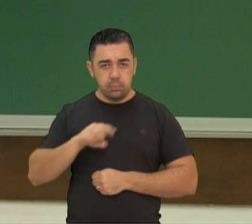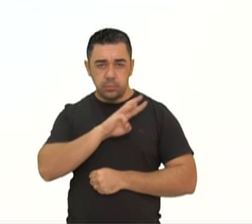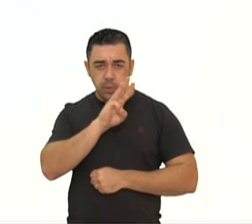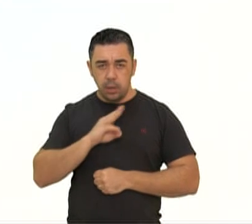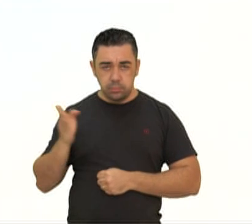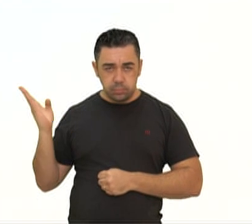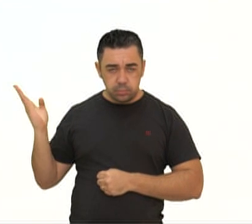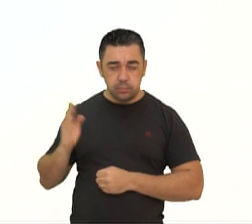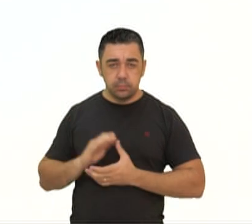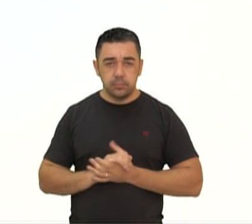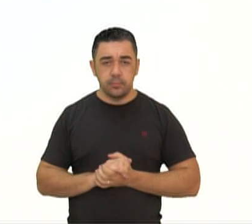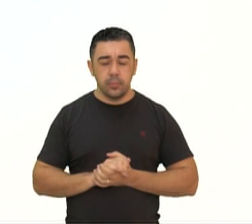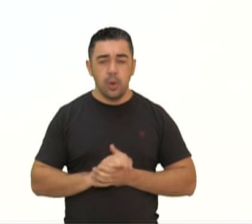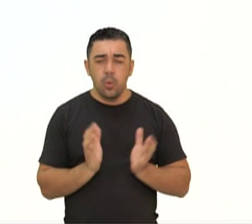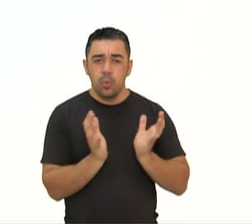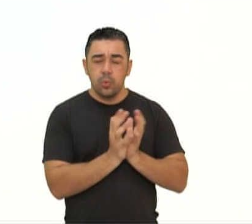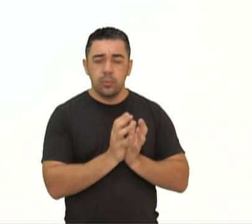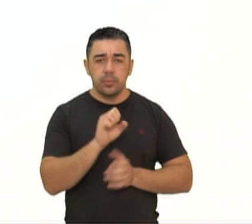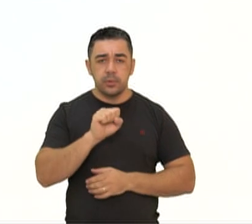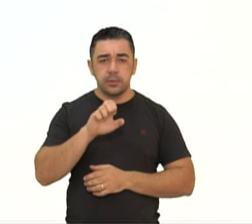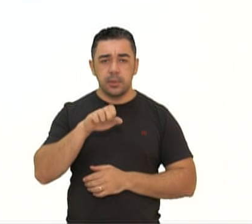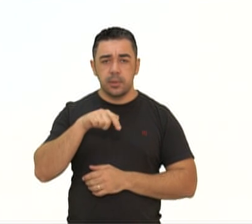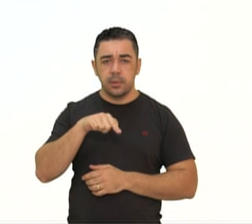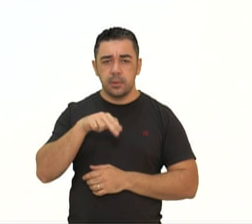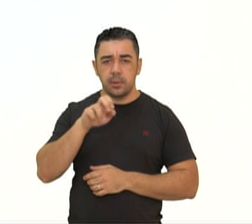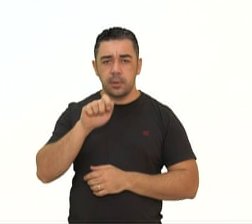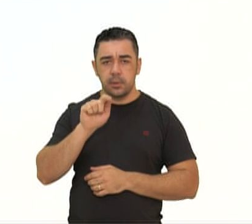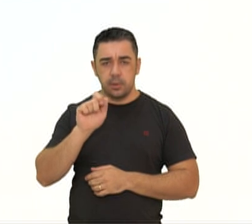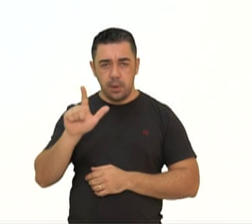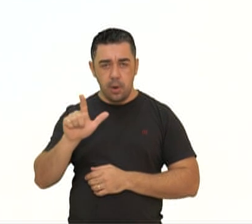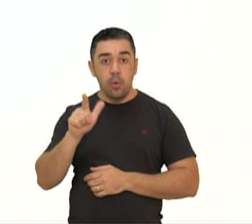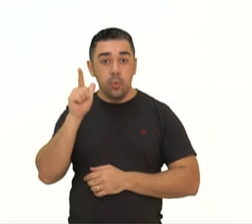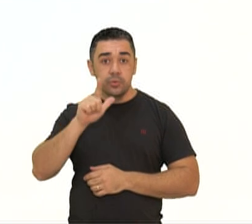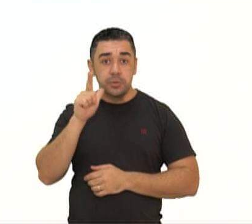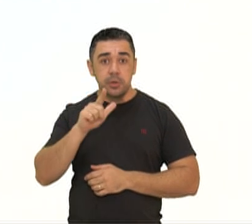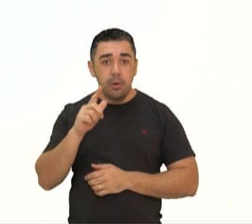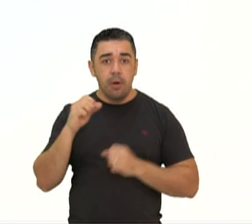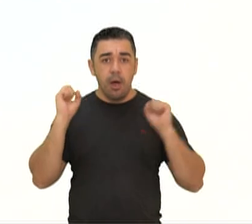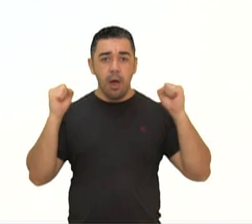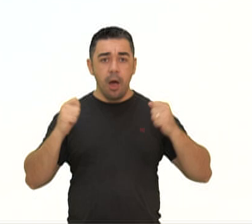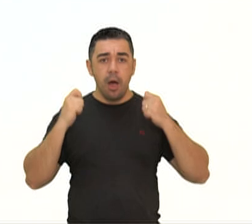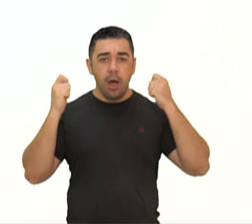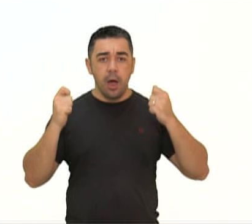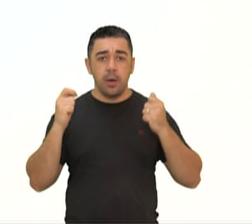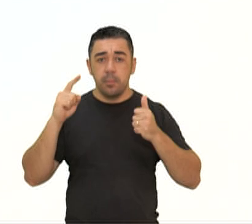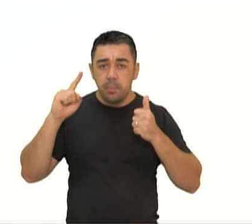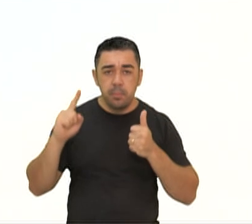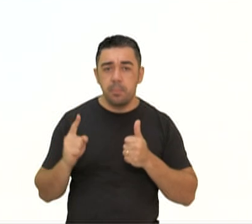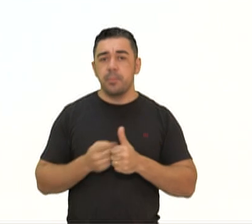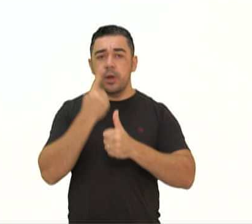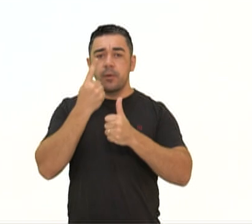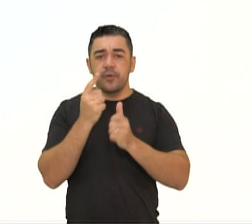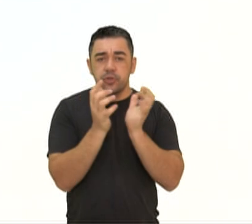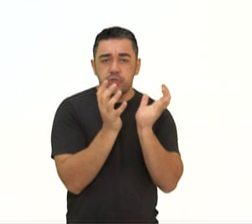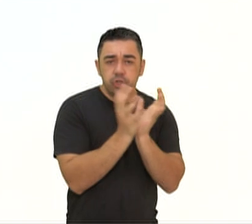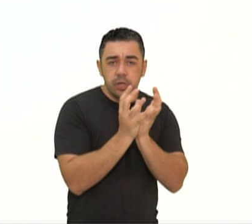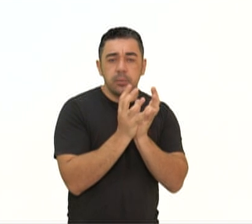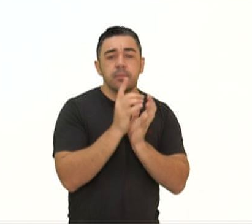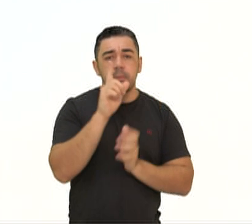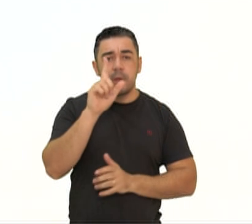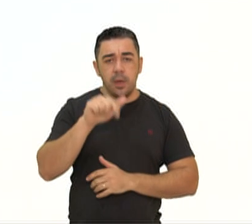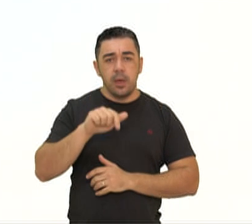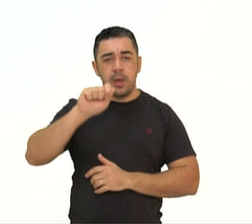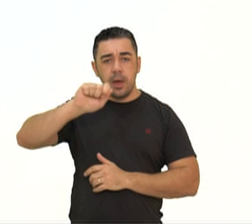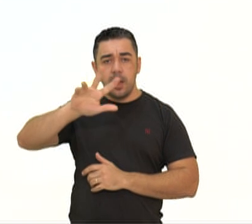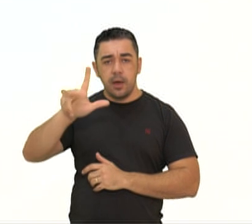Os torcedores do Senegal comemoraram a vitória de sua seleção, a primeira de um time africano na Copa do Mundo